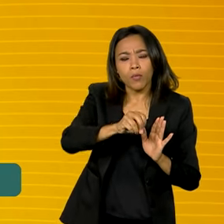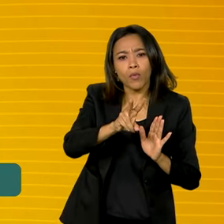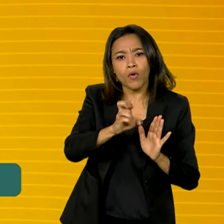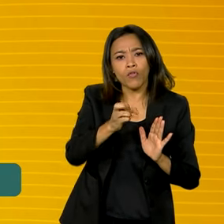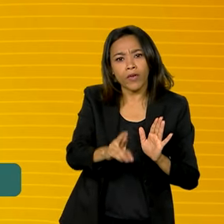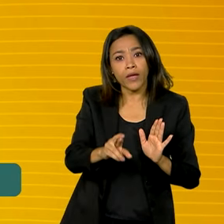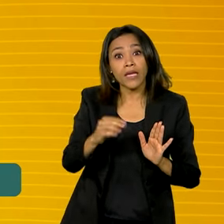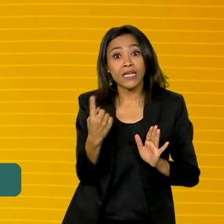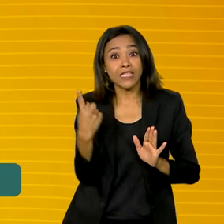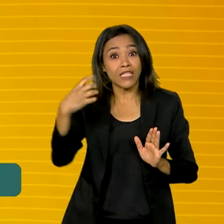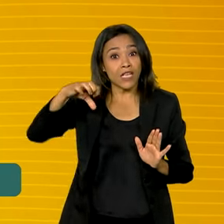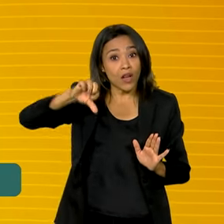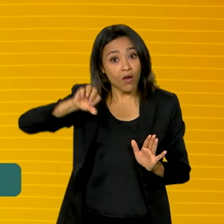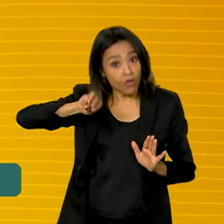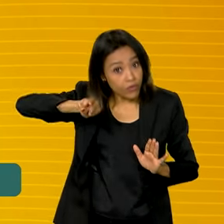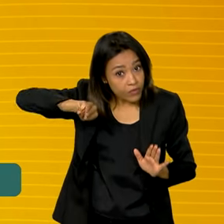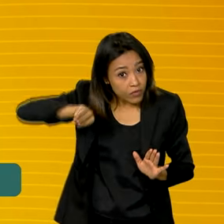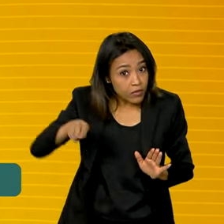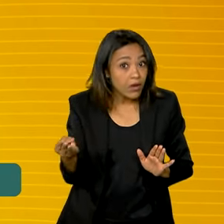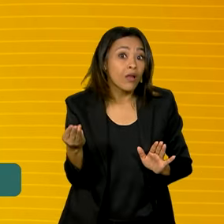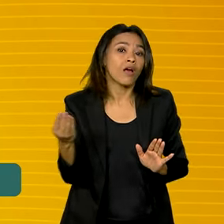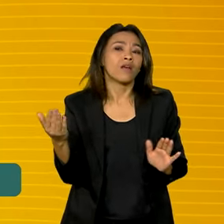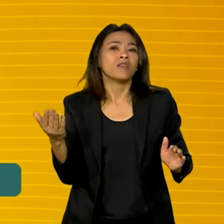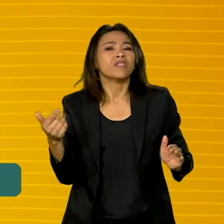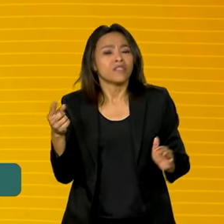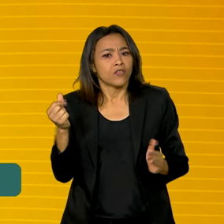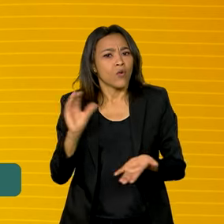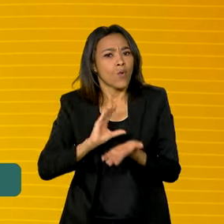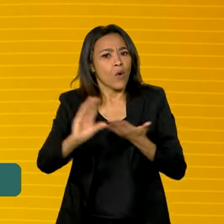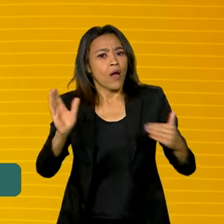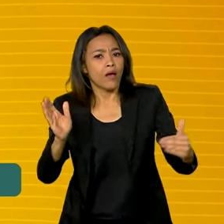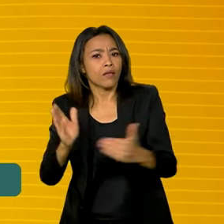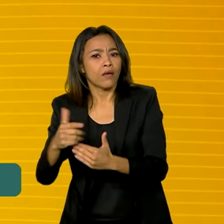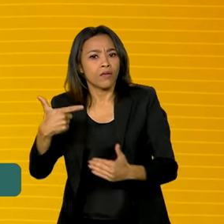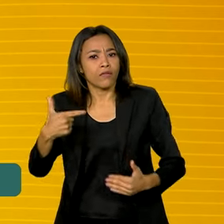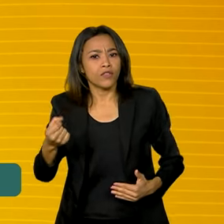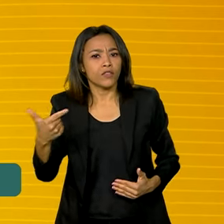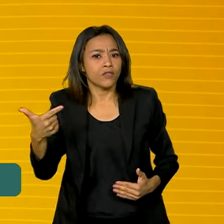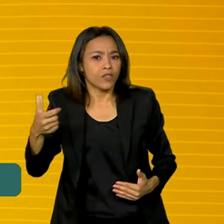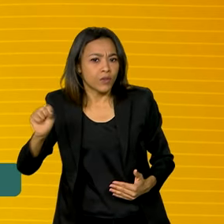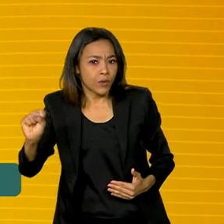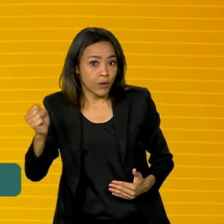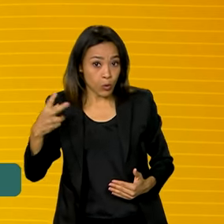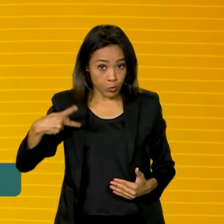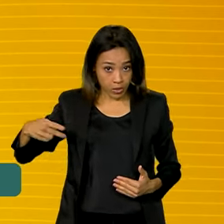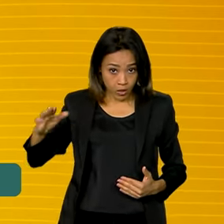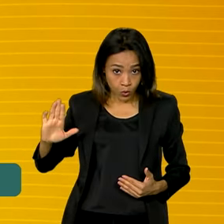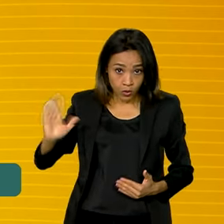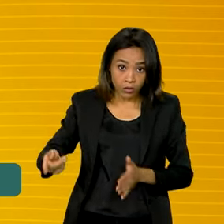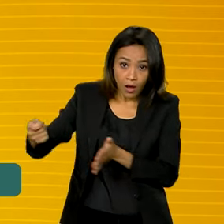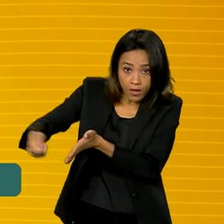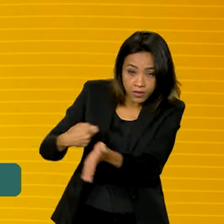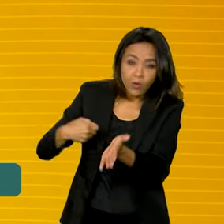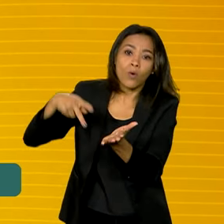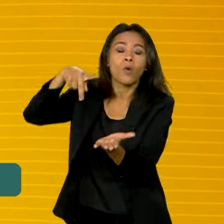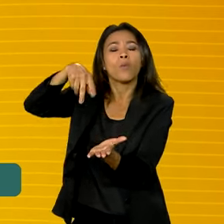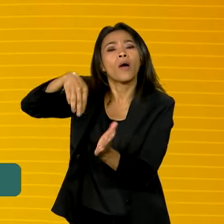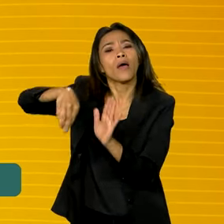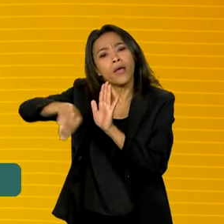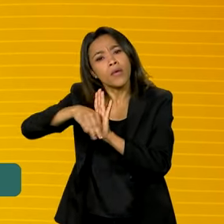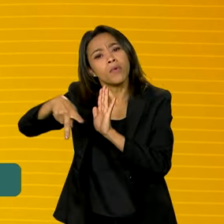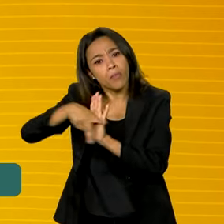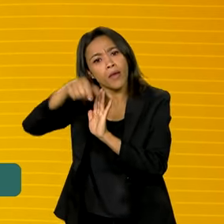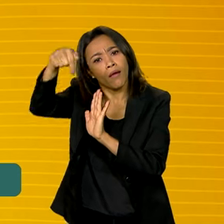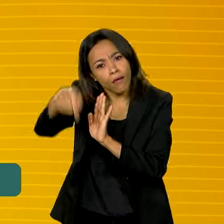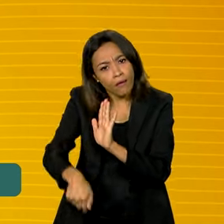de crédito financeiro até 2028. E o presidente Lula assinou a medida provisória aqui no